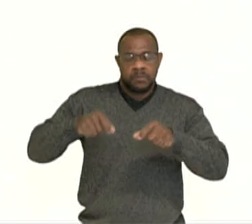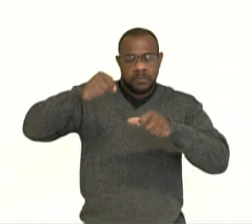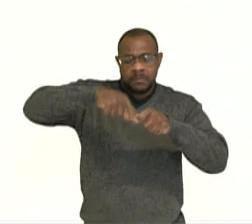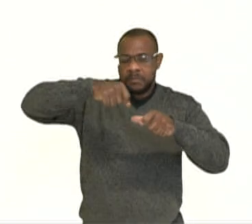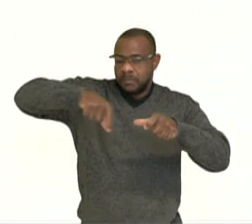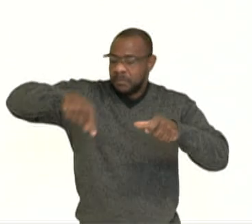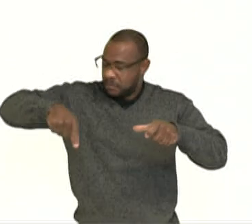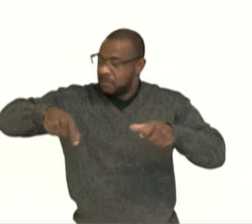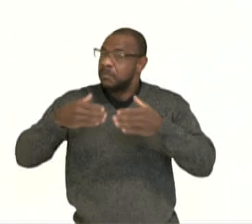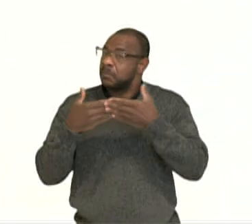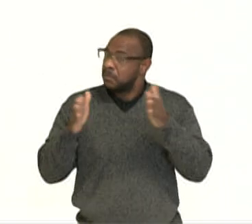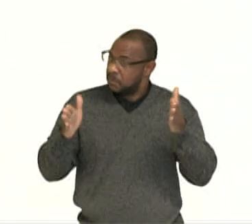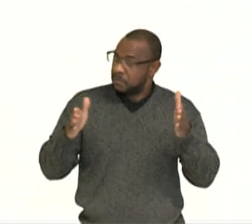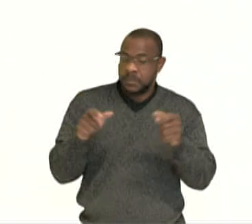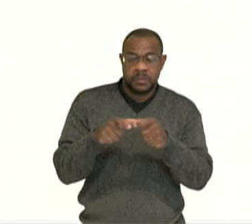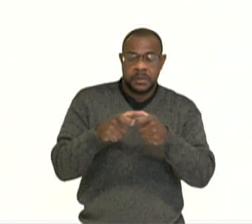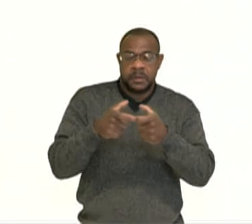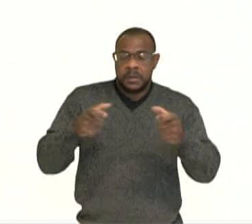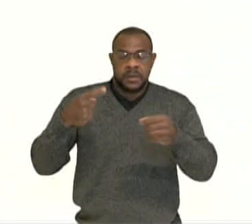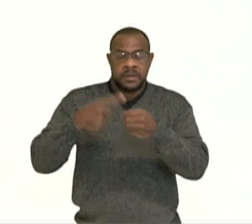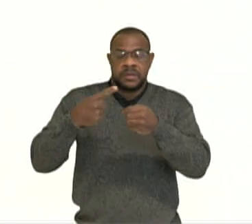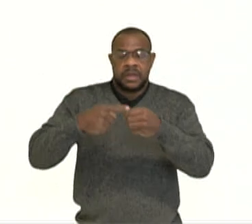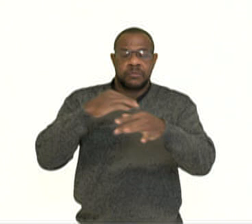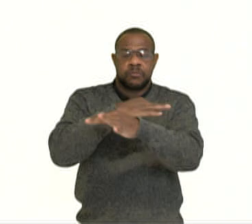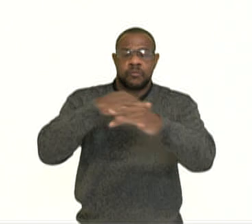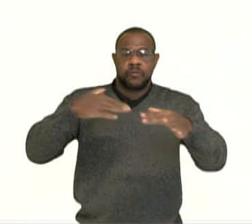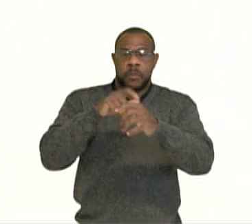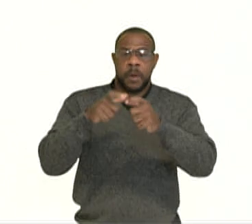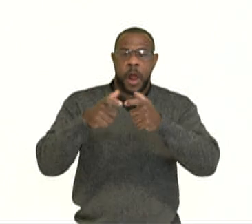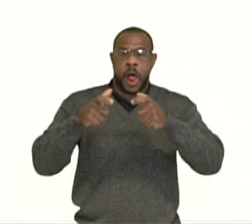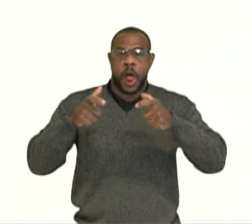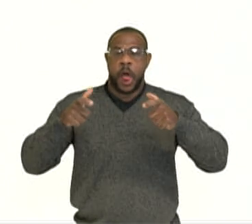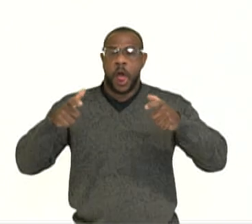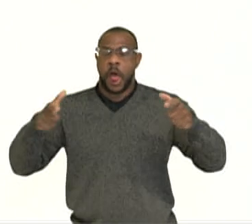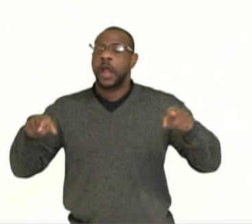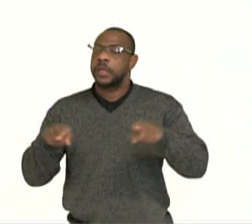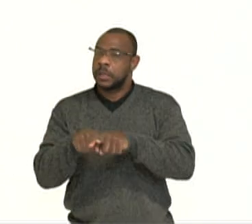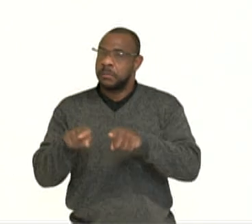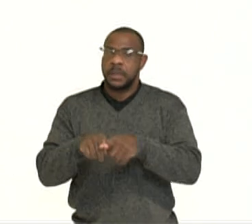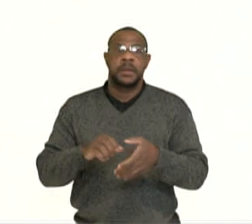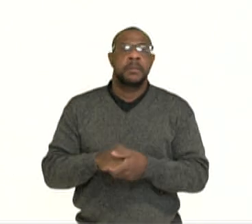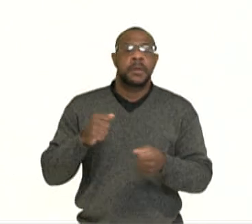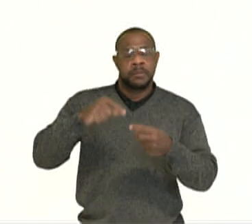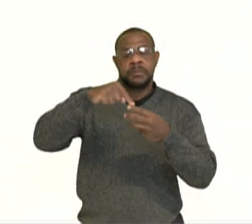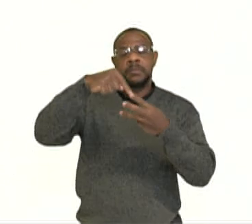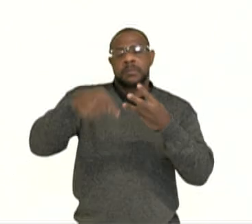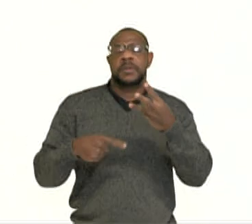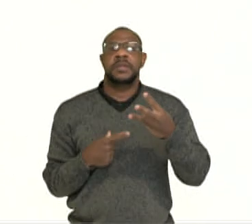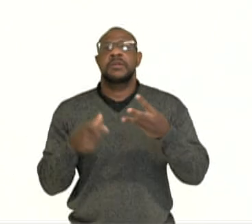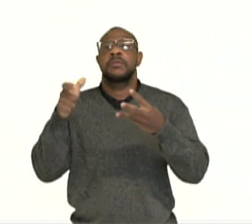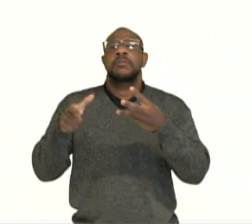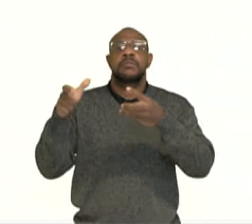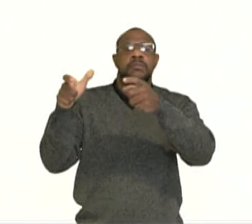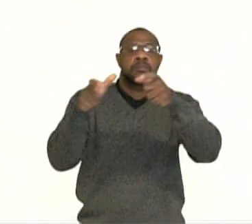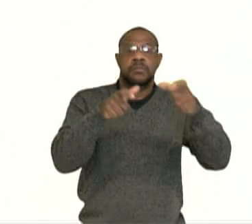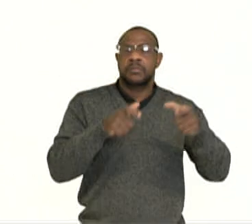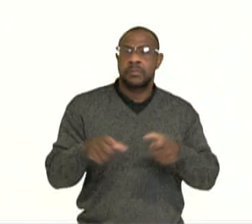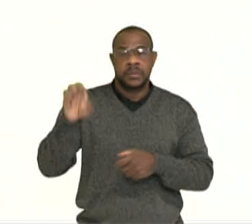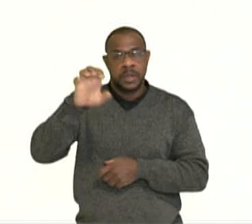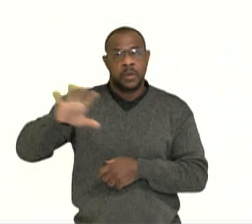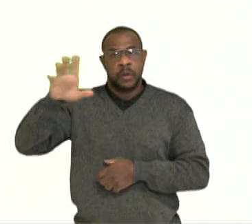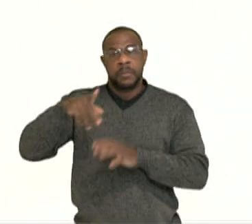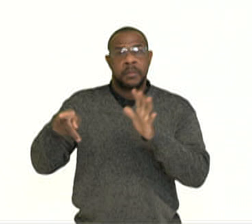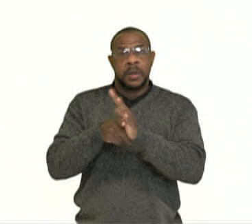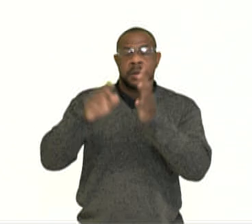e a expansão urbana. Com base nos aspectos naturais, podemos distinguir 3 grandes regiões europeias